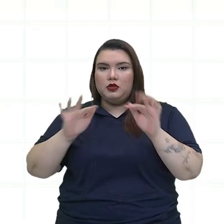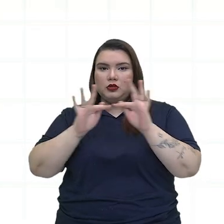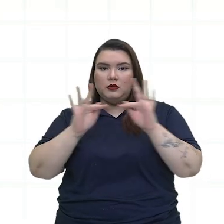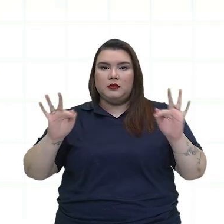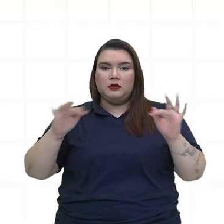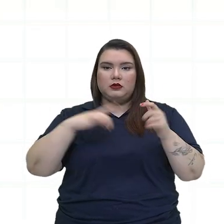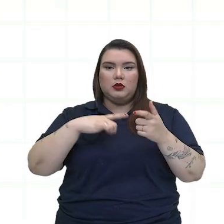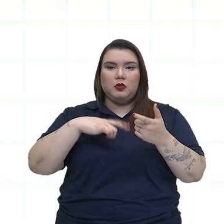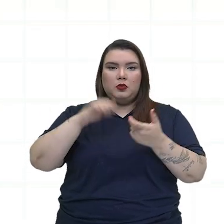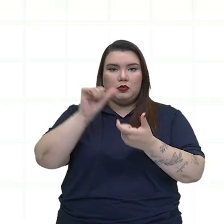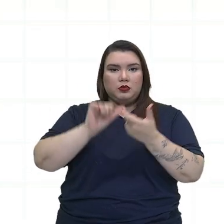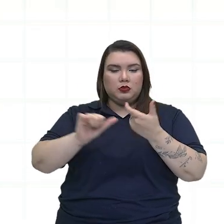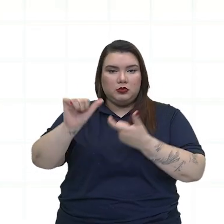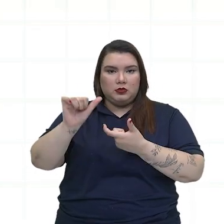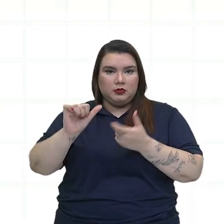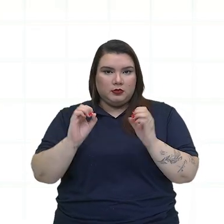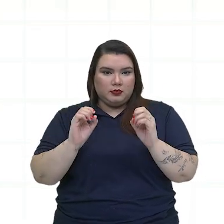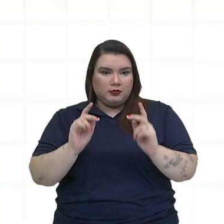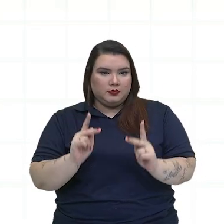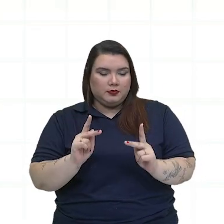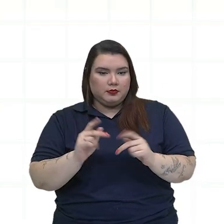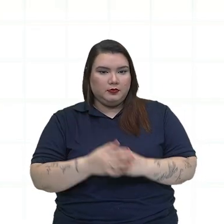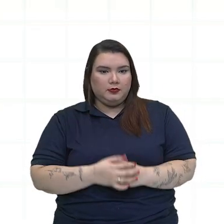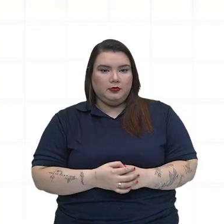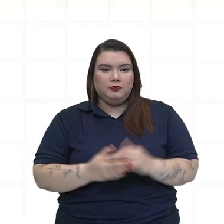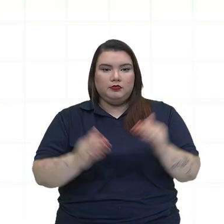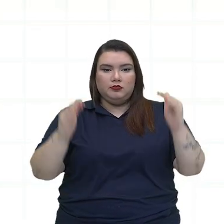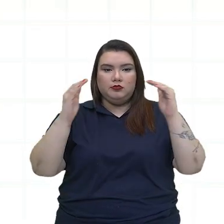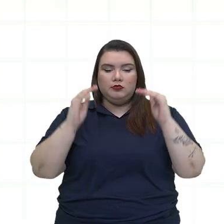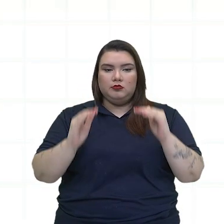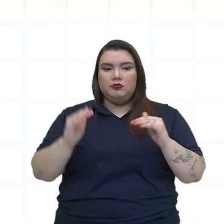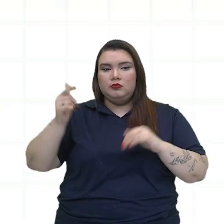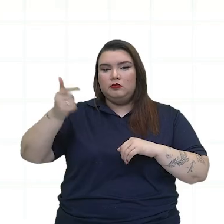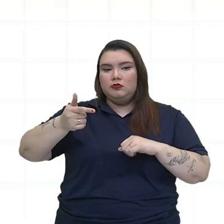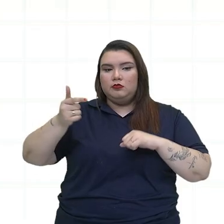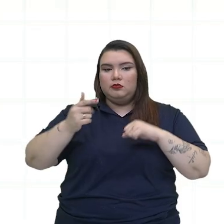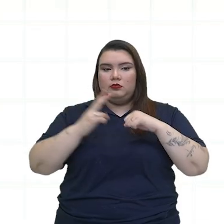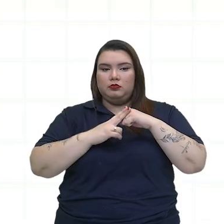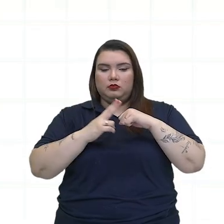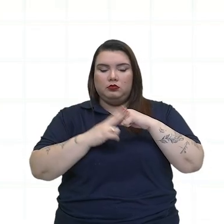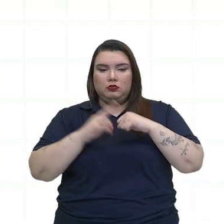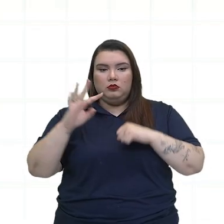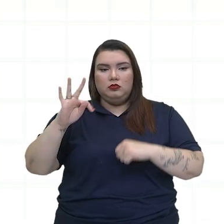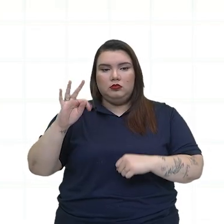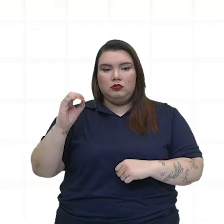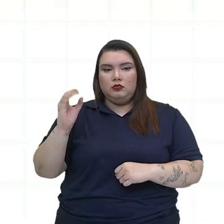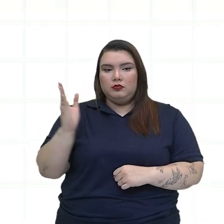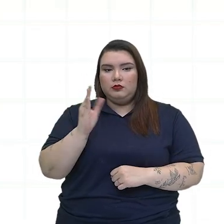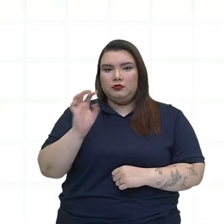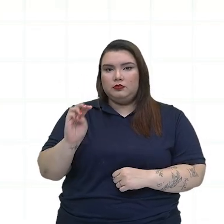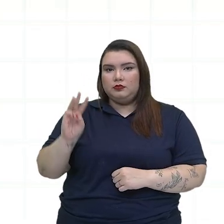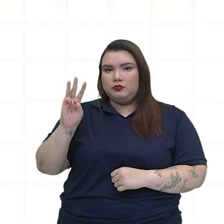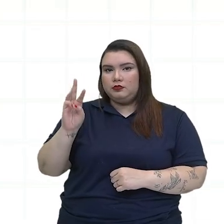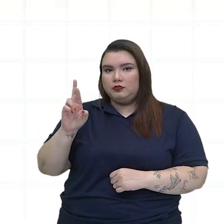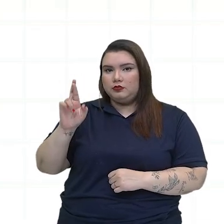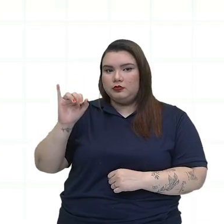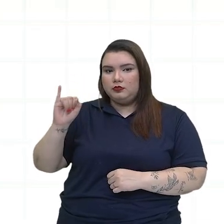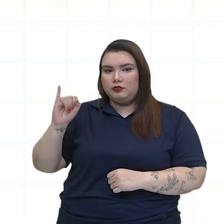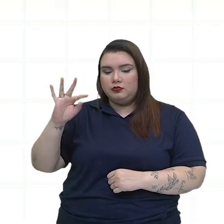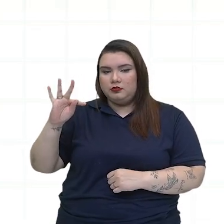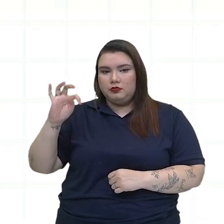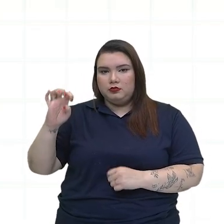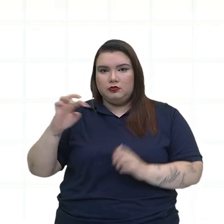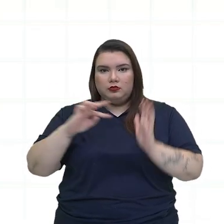está conjugado, ok? E aí nós temos o segundo verbo to write. To write, que